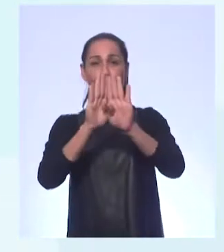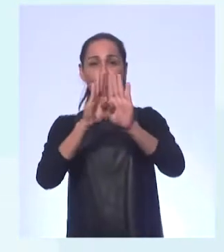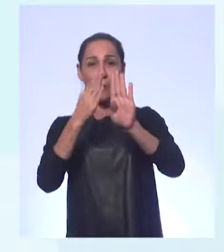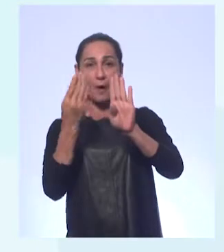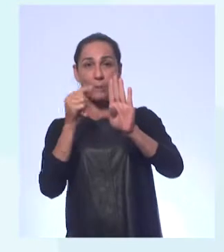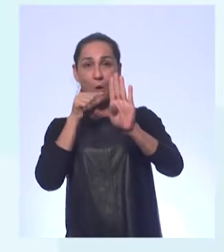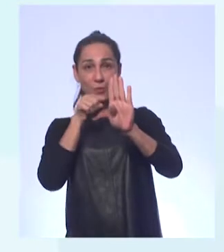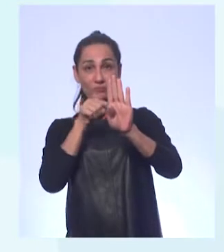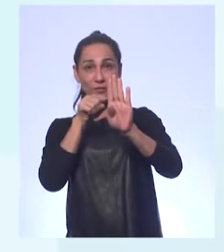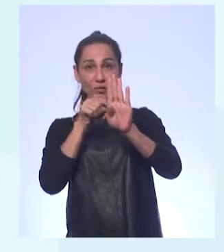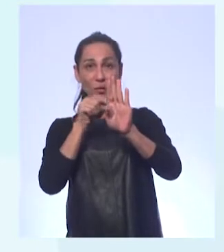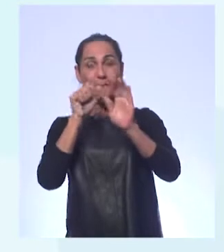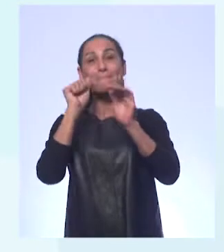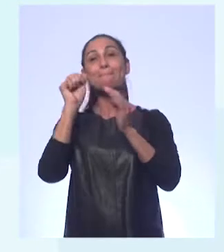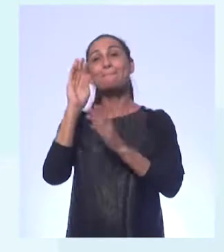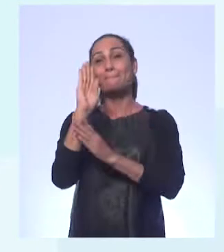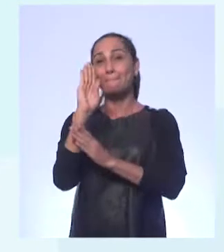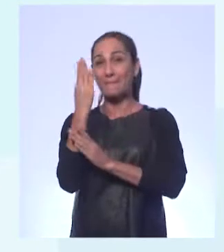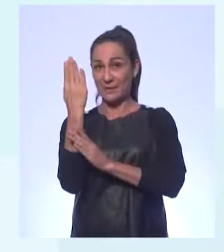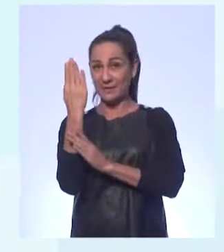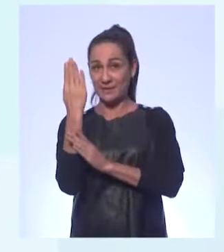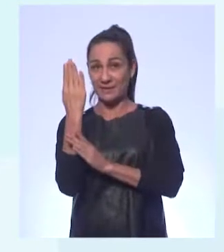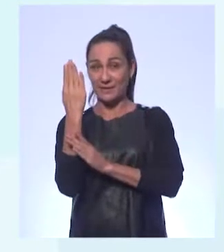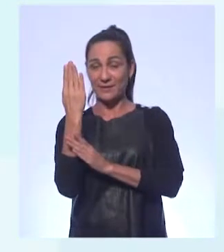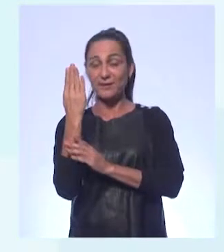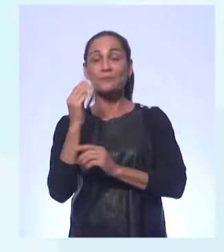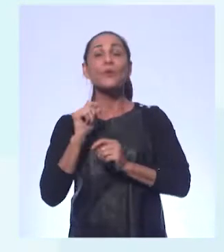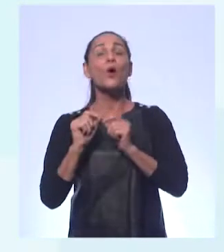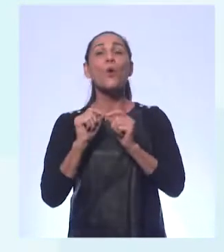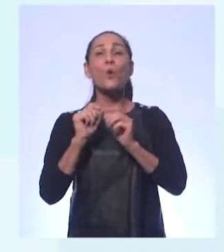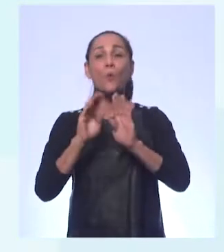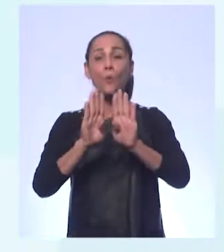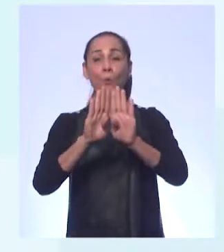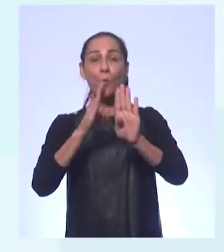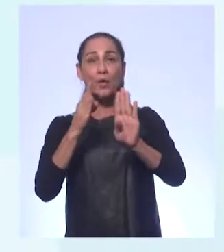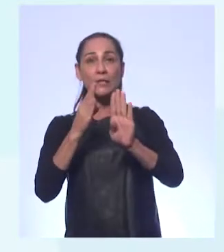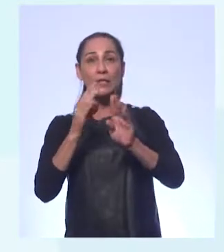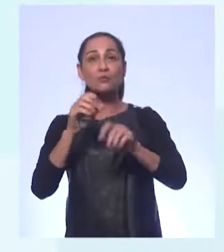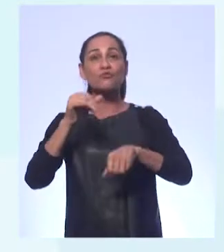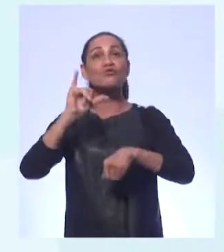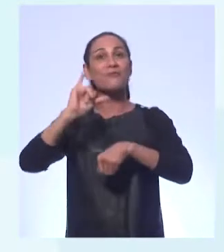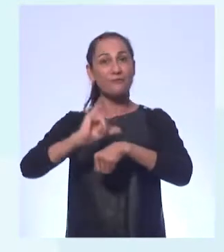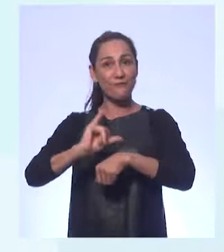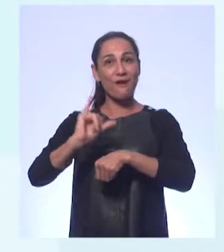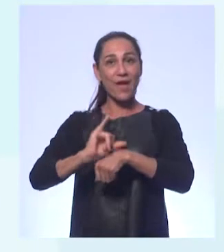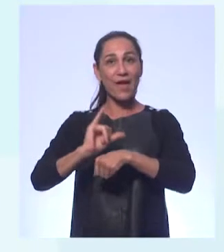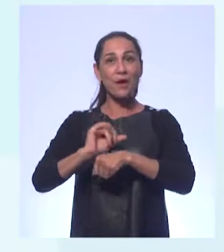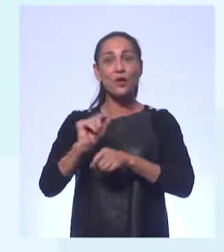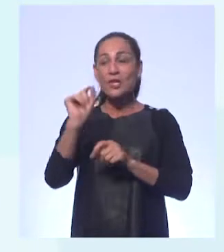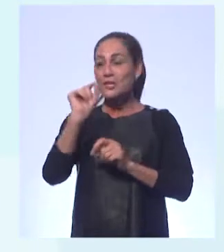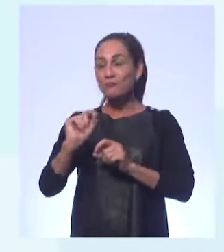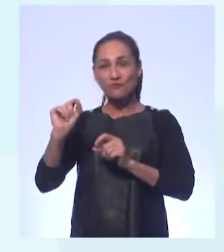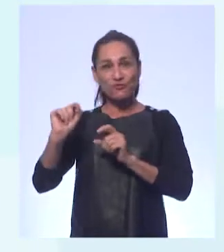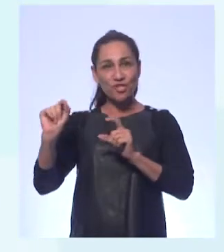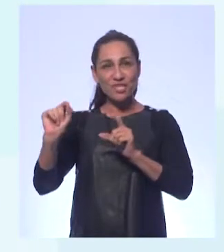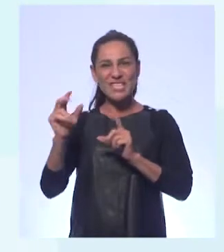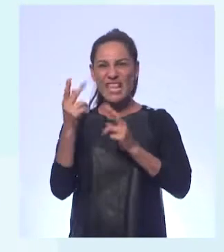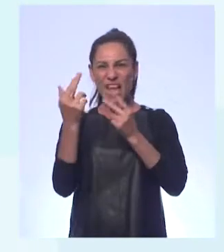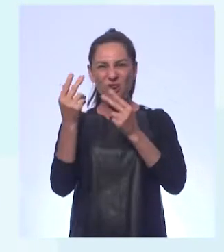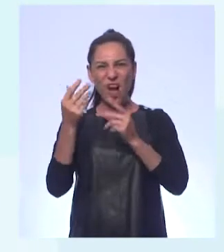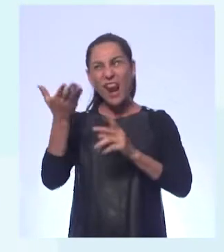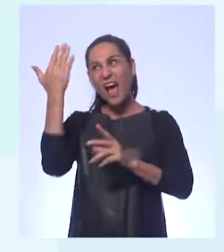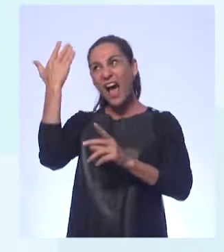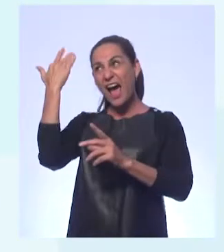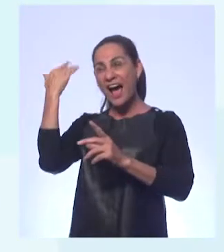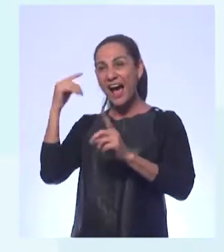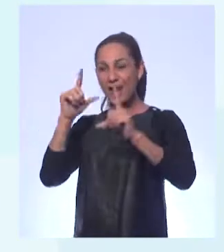está até customizada aí, mas é uma porta de madeira, um portão de ferro e um giz, aquele giz que o professor usava lá